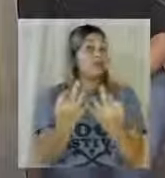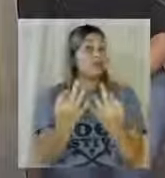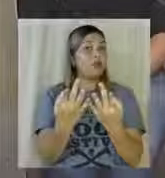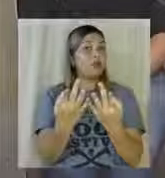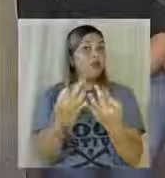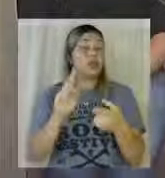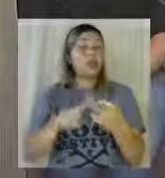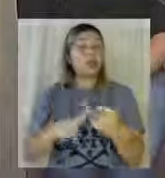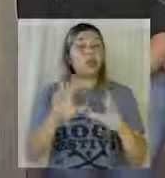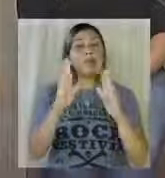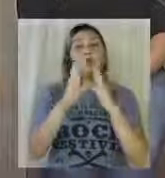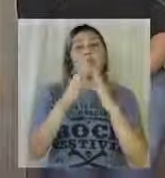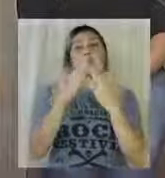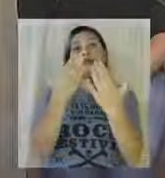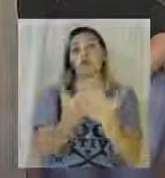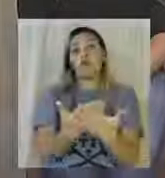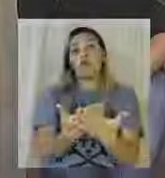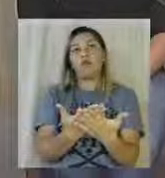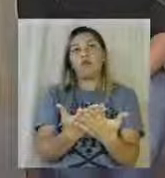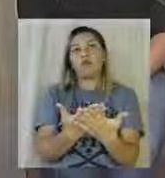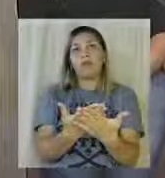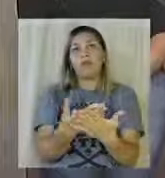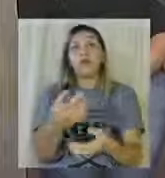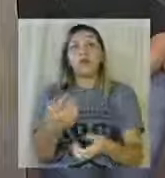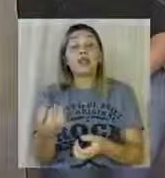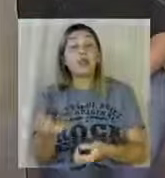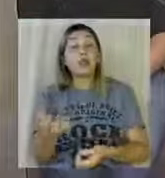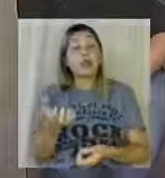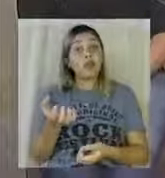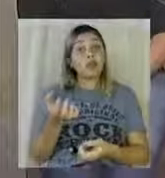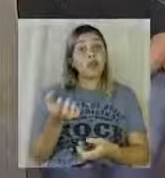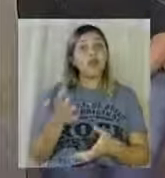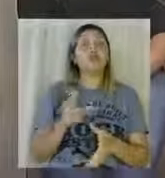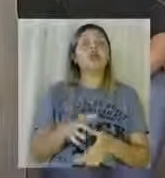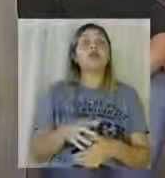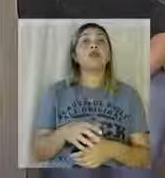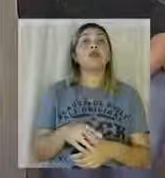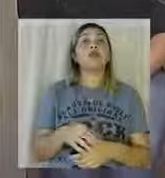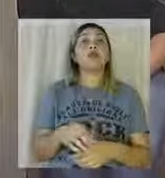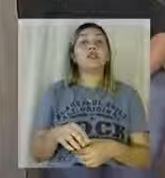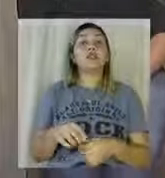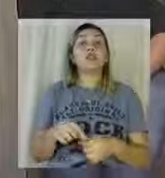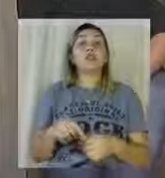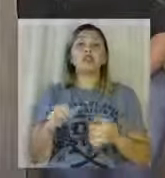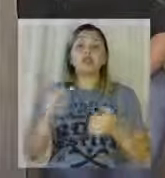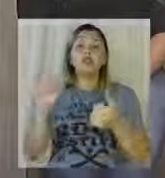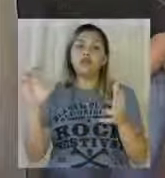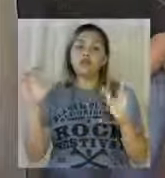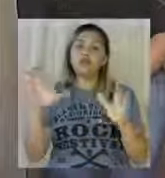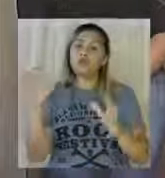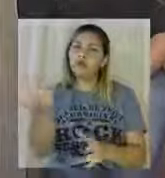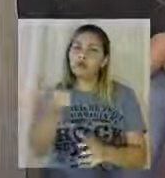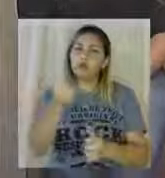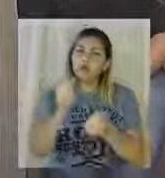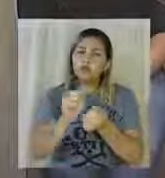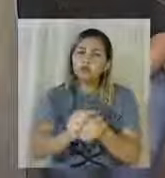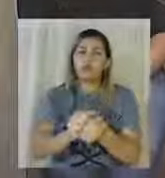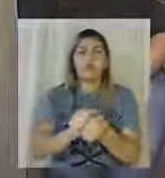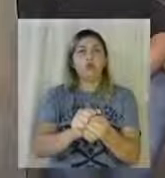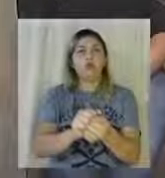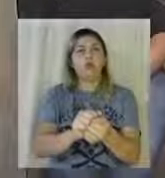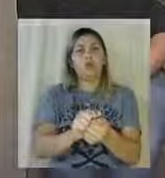nas escolas. Eu desejo que o objetivo de todos sejam que se unam, que